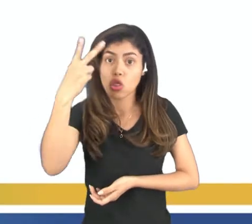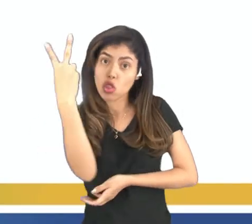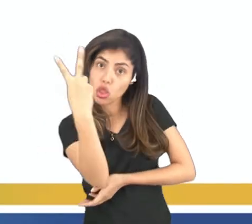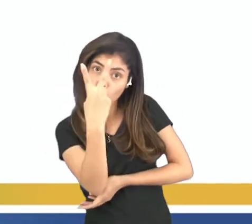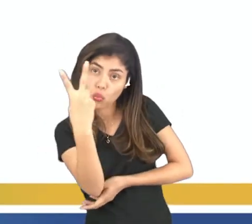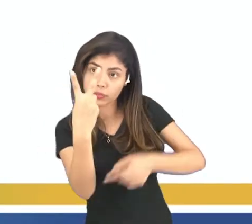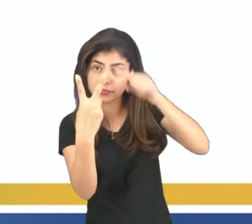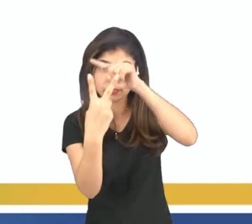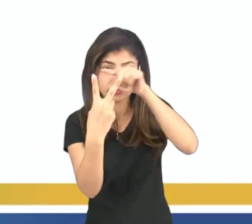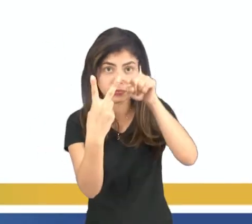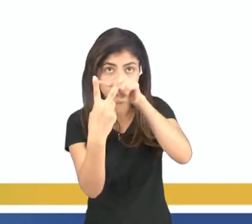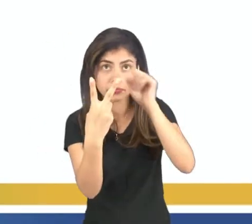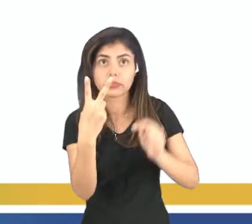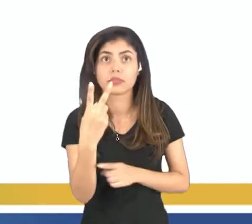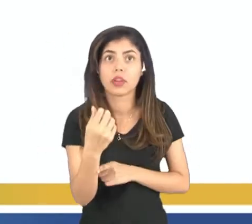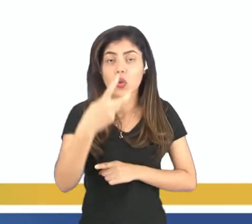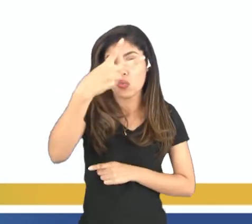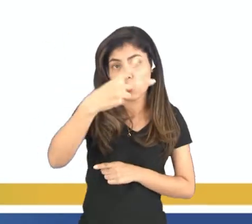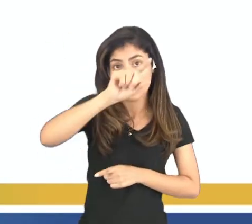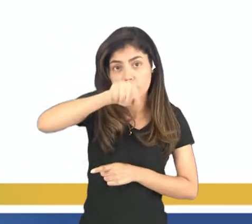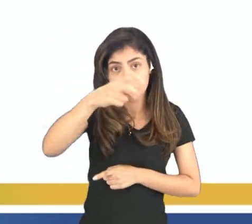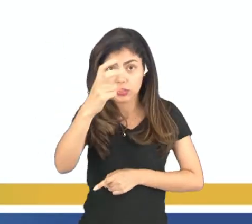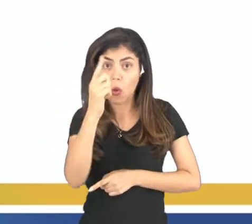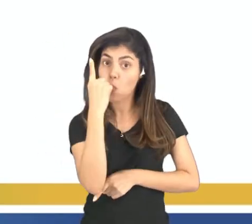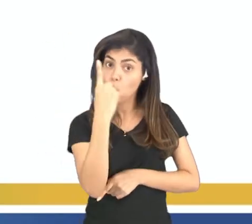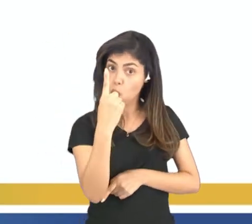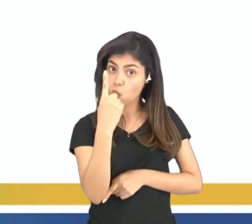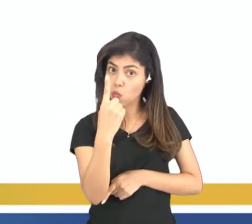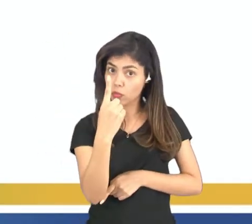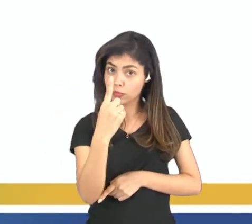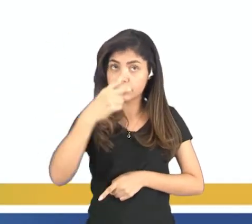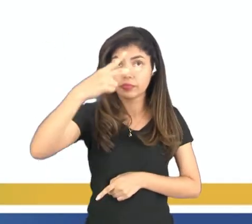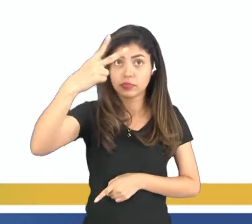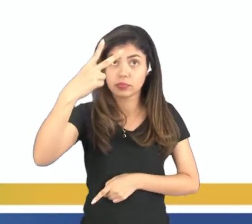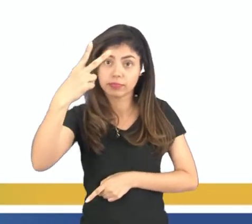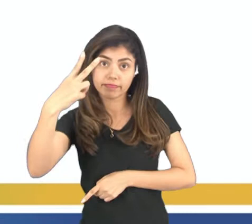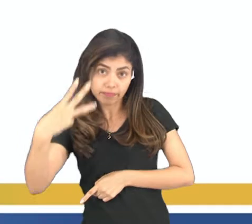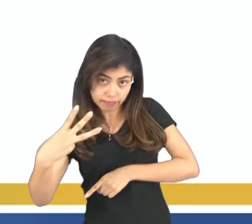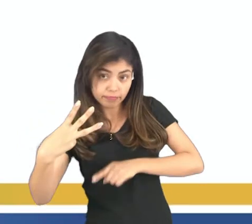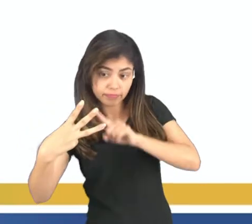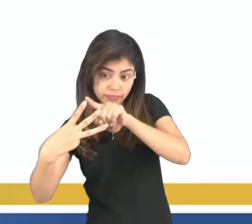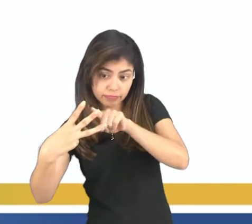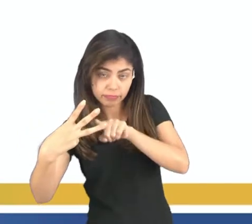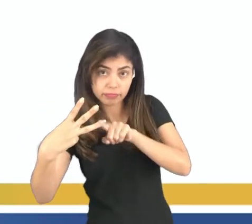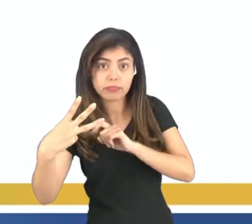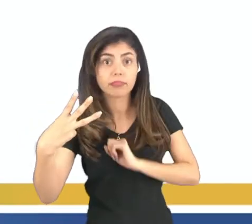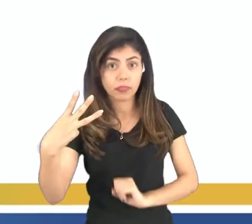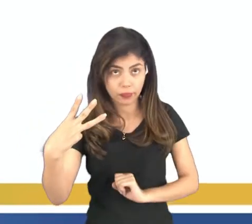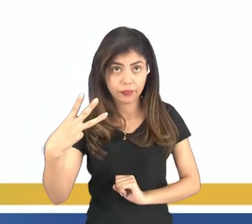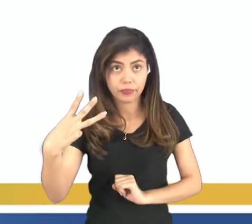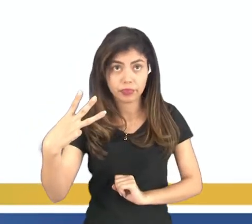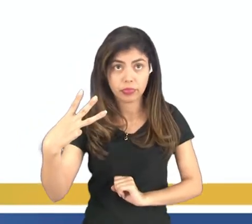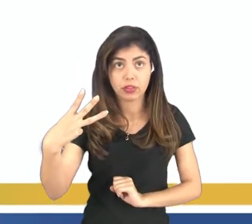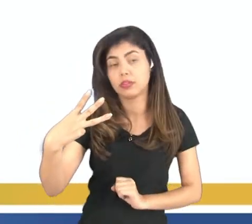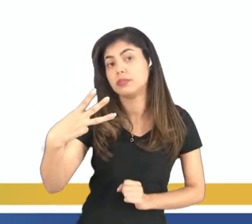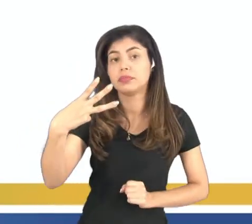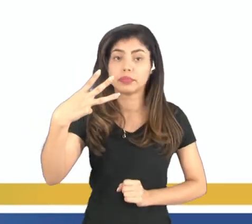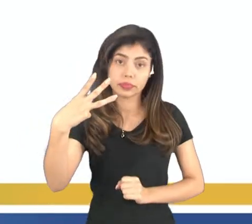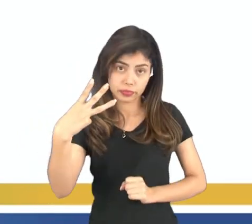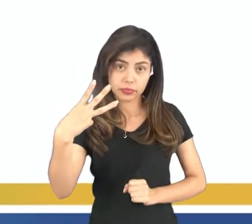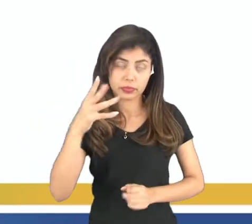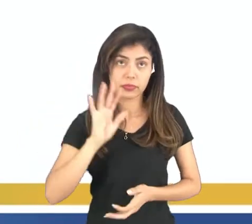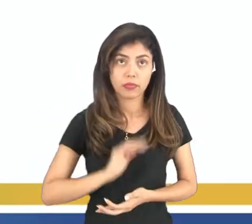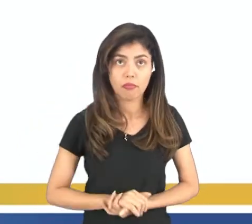ele tem duas casas decimais e o 2,5 tem uma casa decimal então duas casas decimais com uma casa decimal